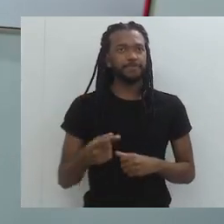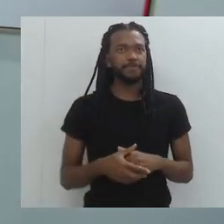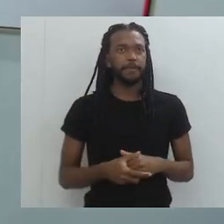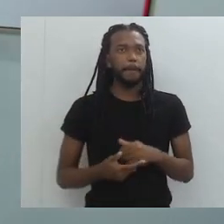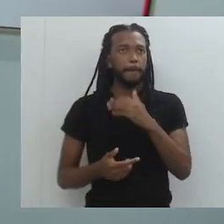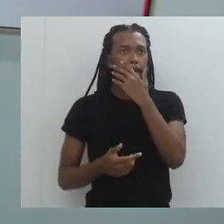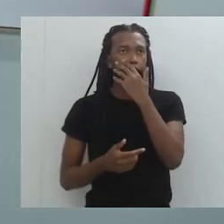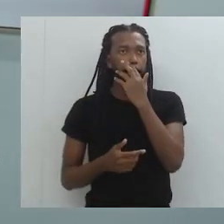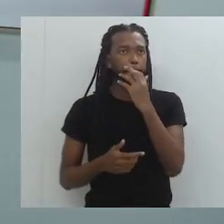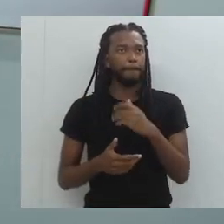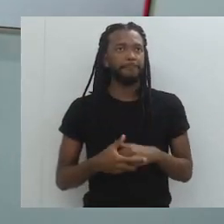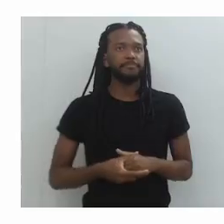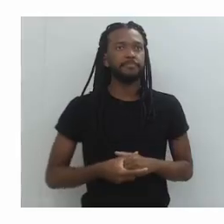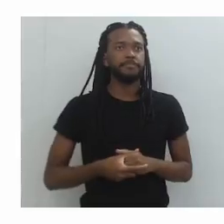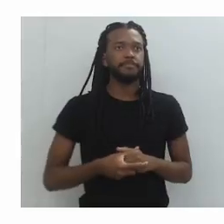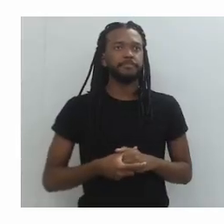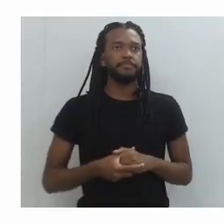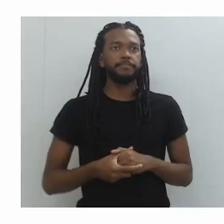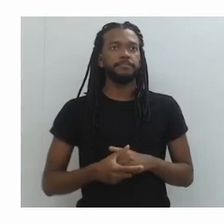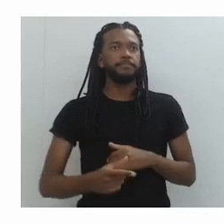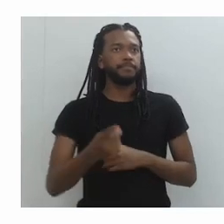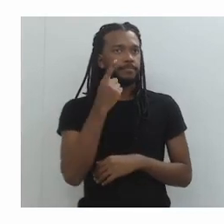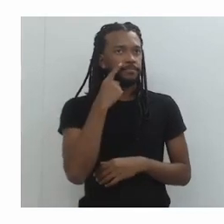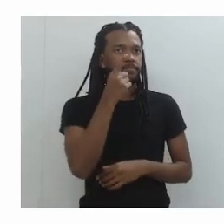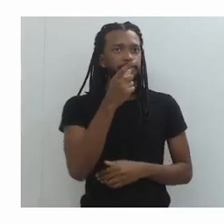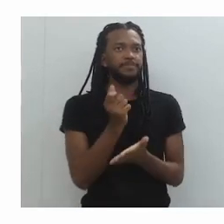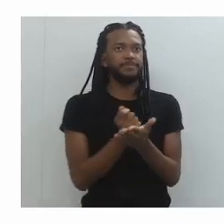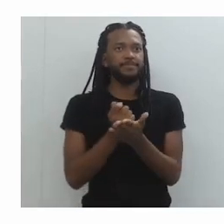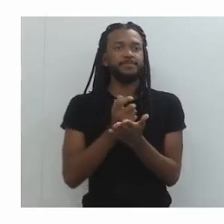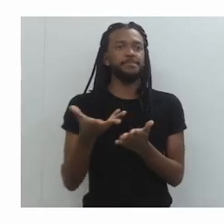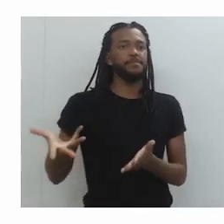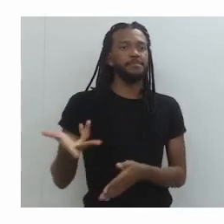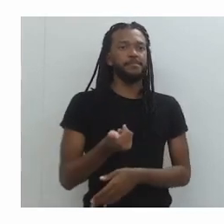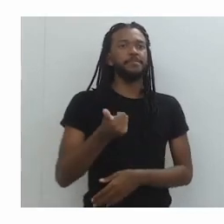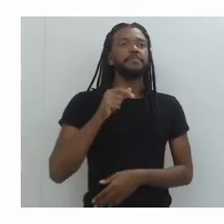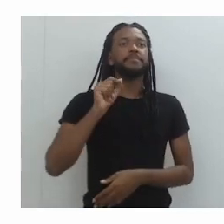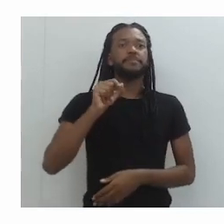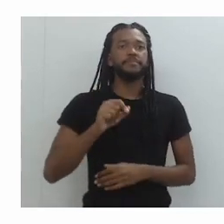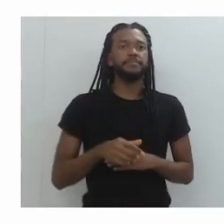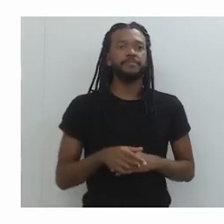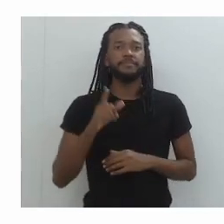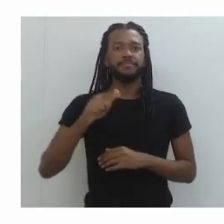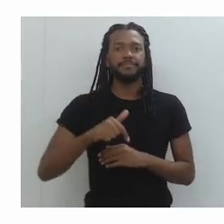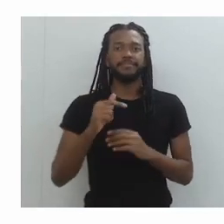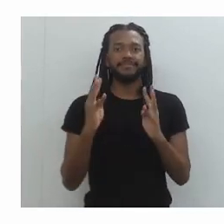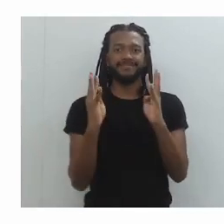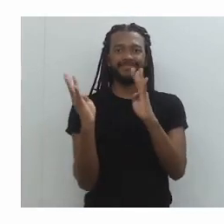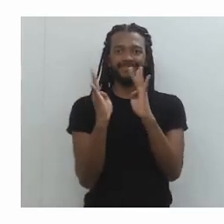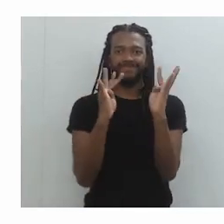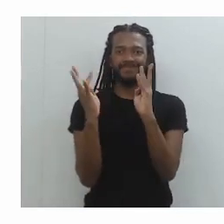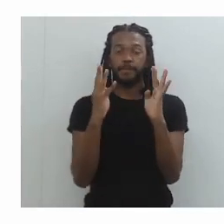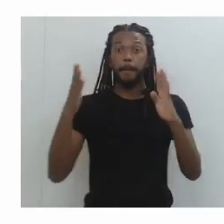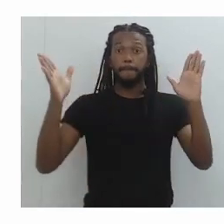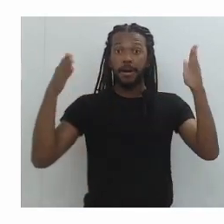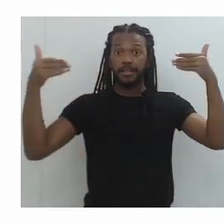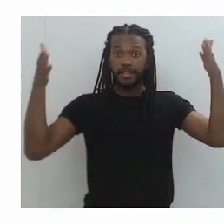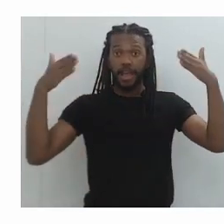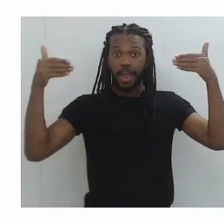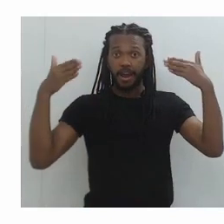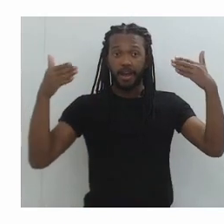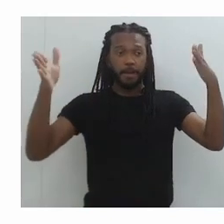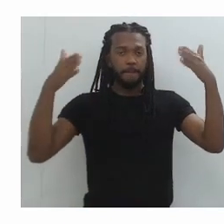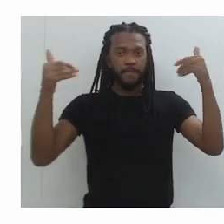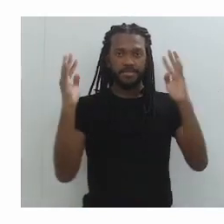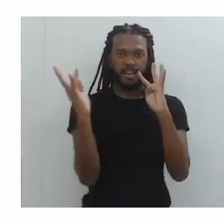né? Aí, olha que jogo maravilhoso, né? O Barra Bandeira. O